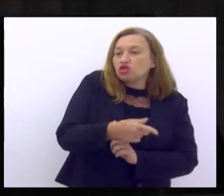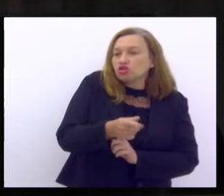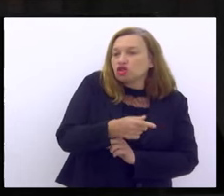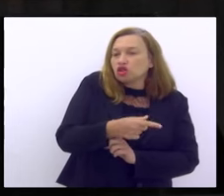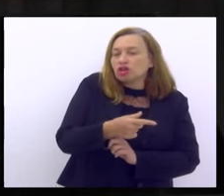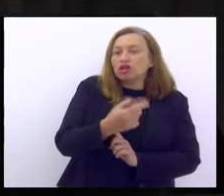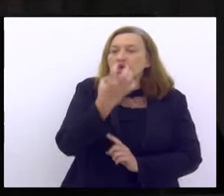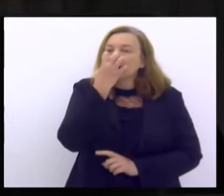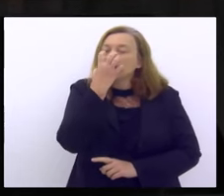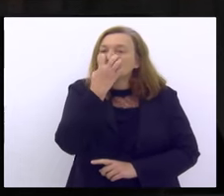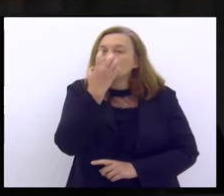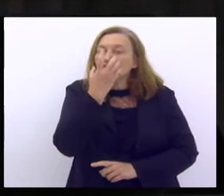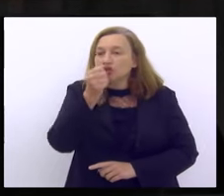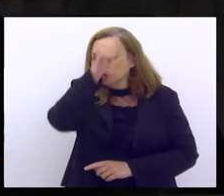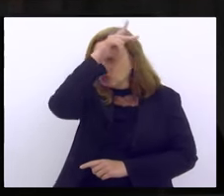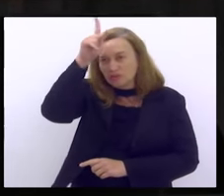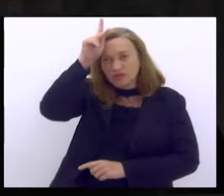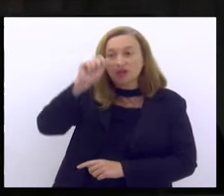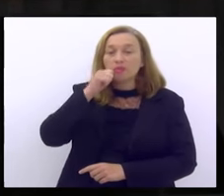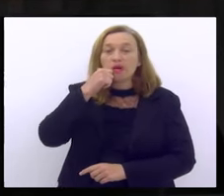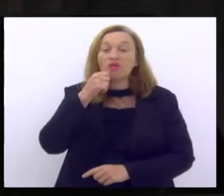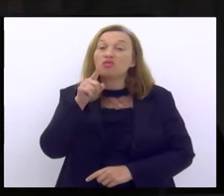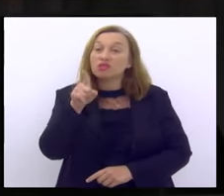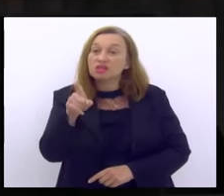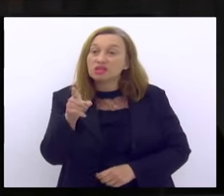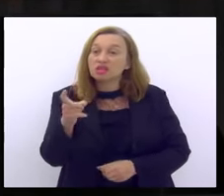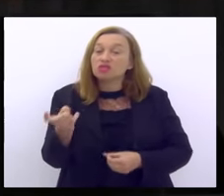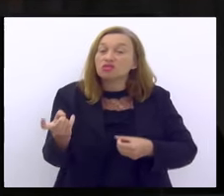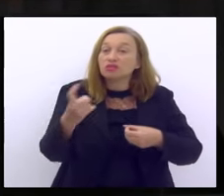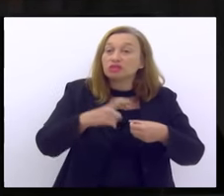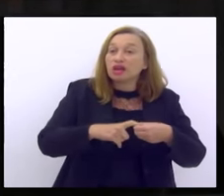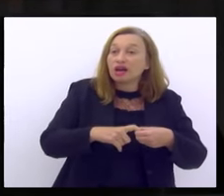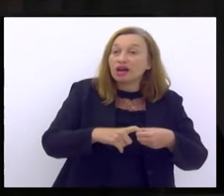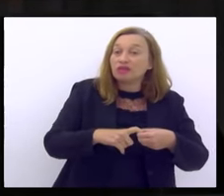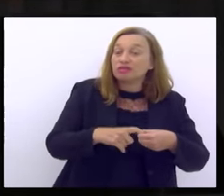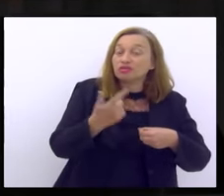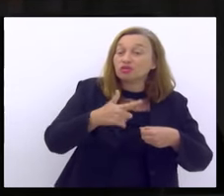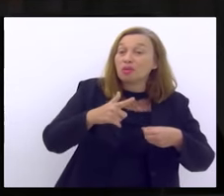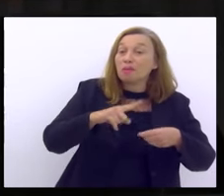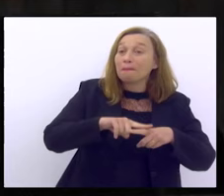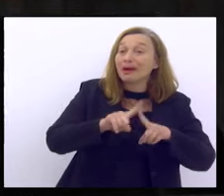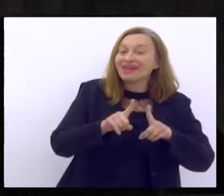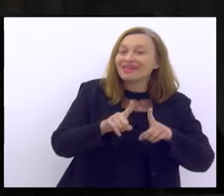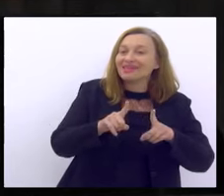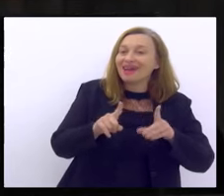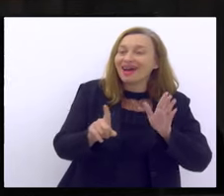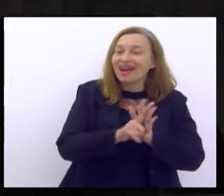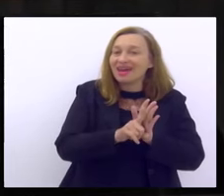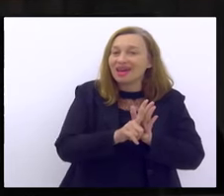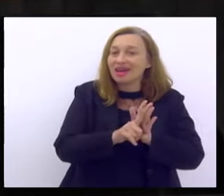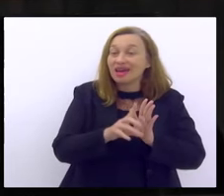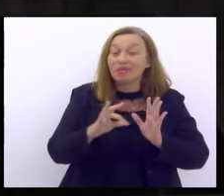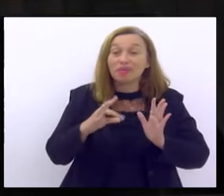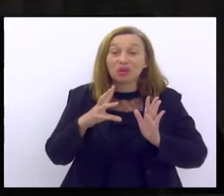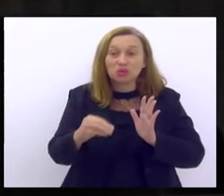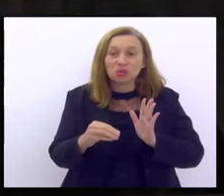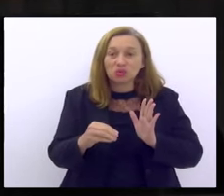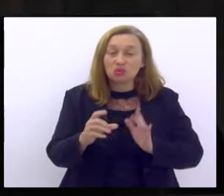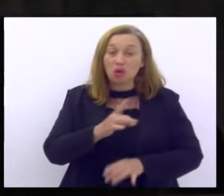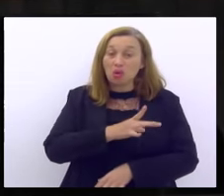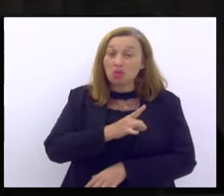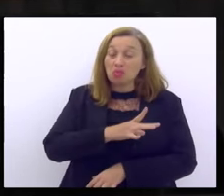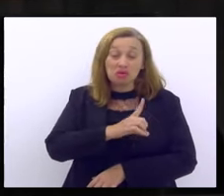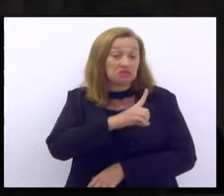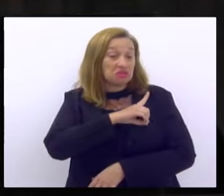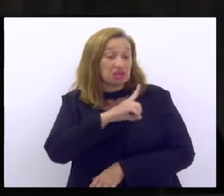cima do reboque novamente, mas a lei é para todos. Ficaram com medo do delegado, o delegado